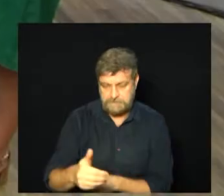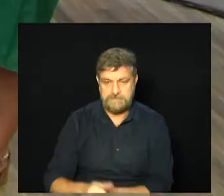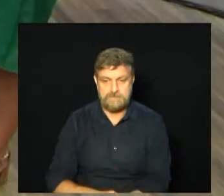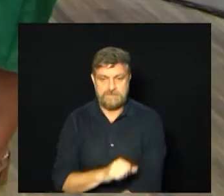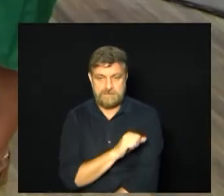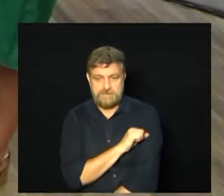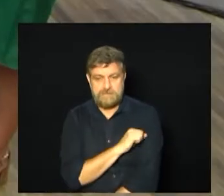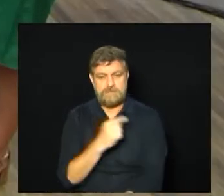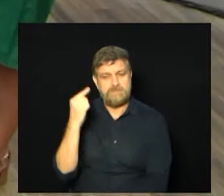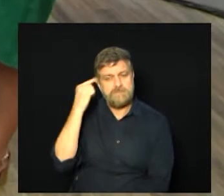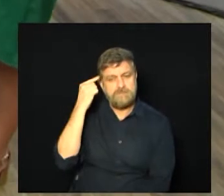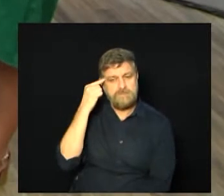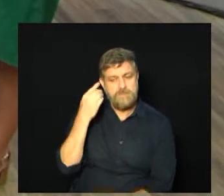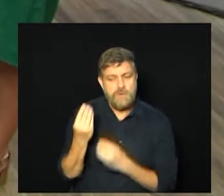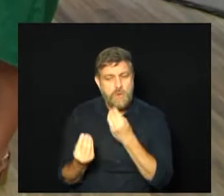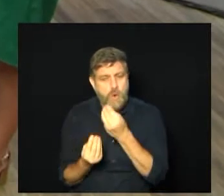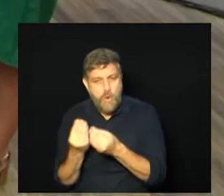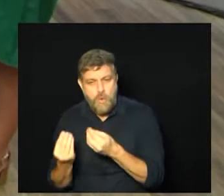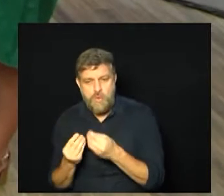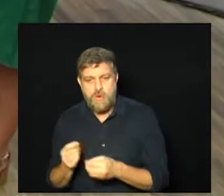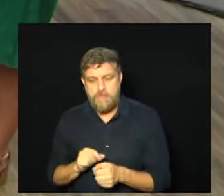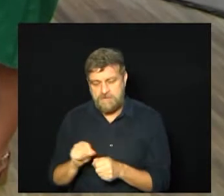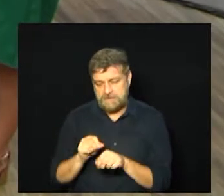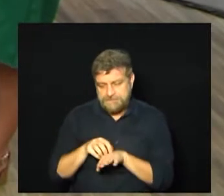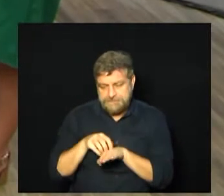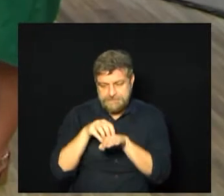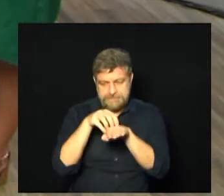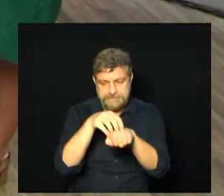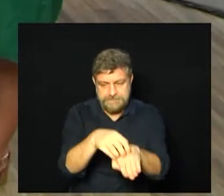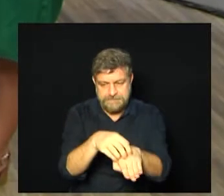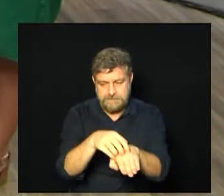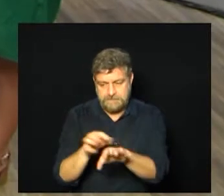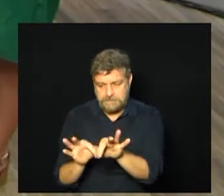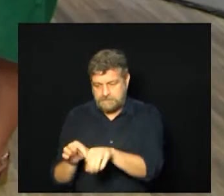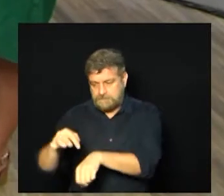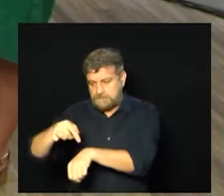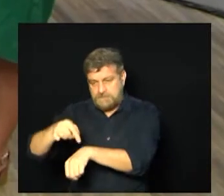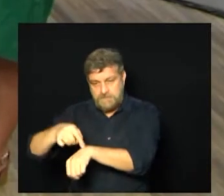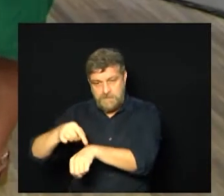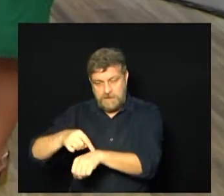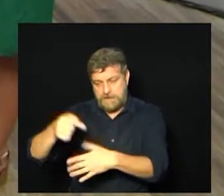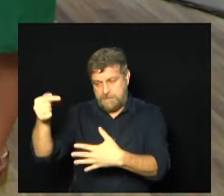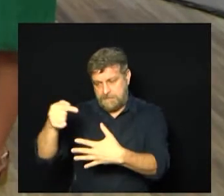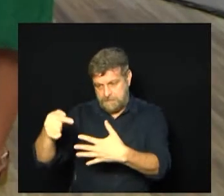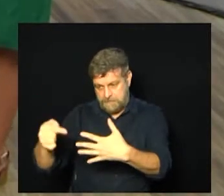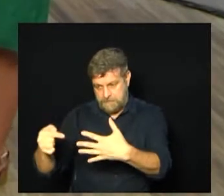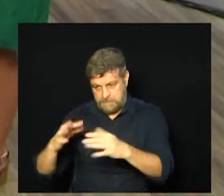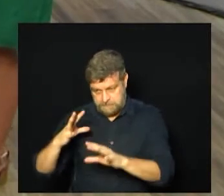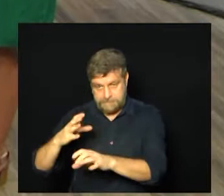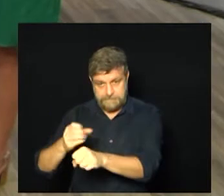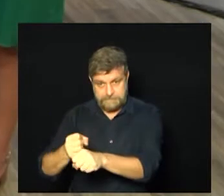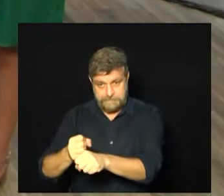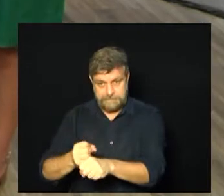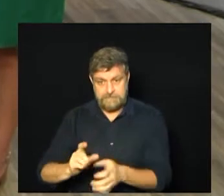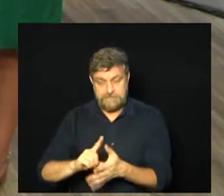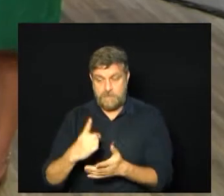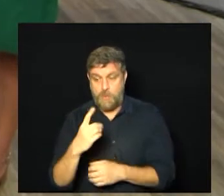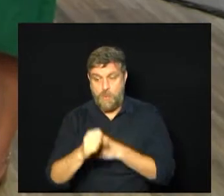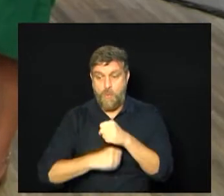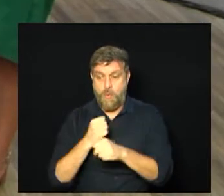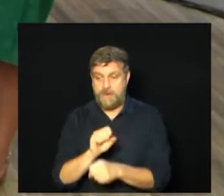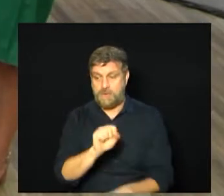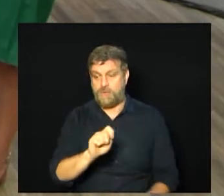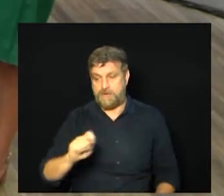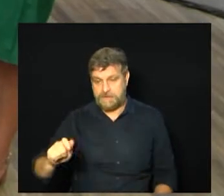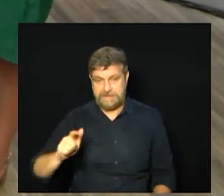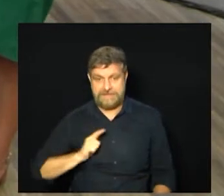estudantes, pensando em como fazer o transporte, em como organizar horários e tudo mais. Exatamente, né? Depois de 1 ano e 8